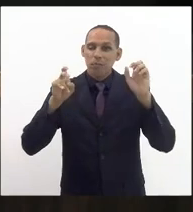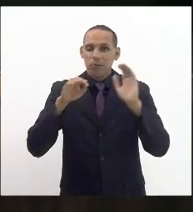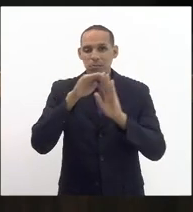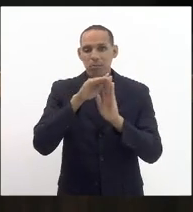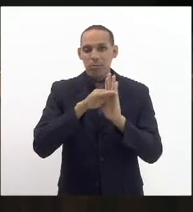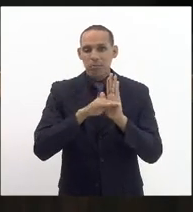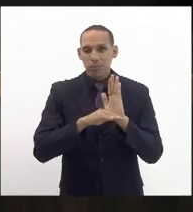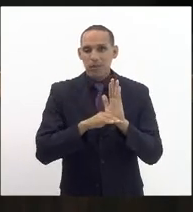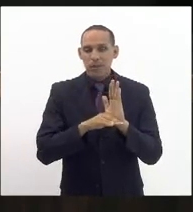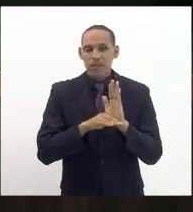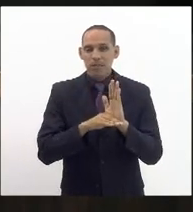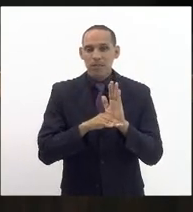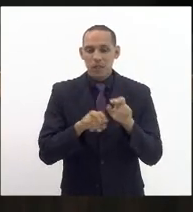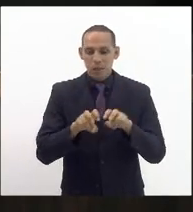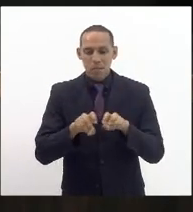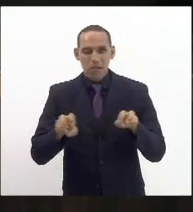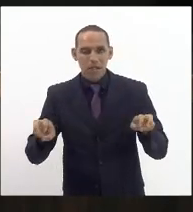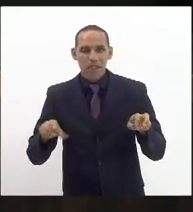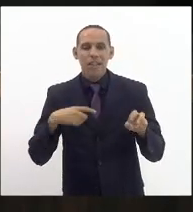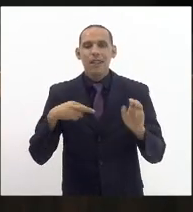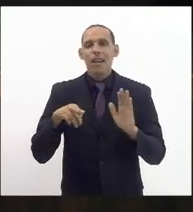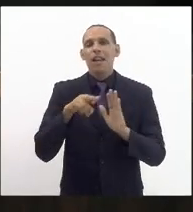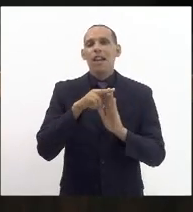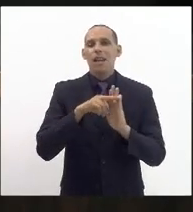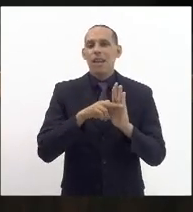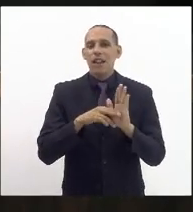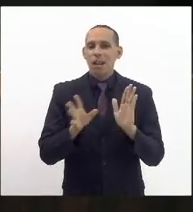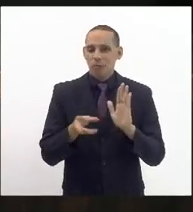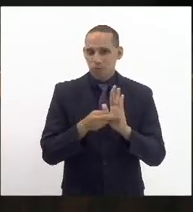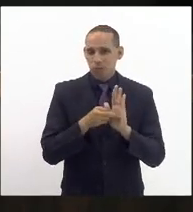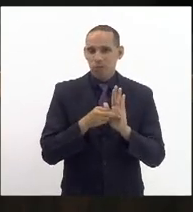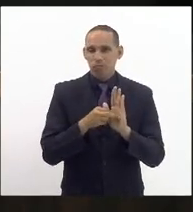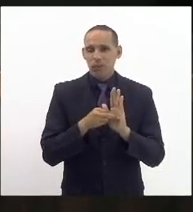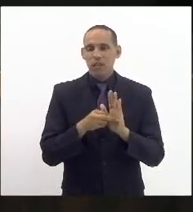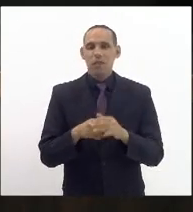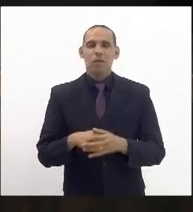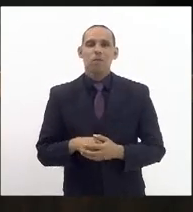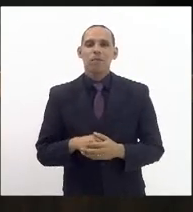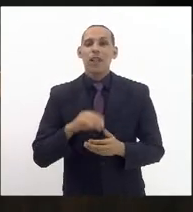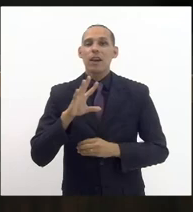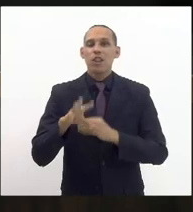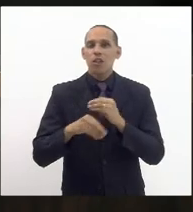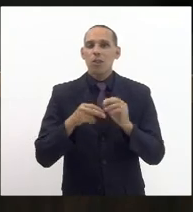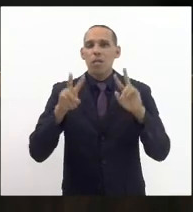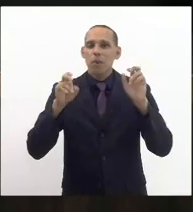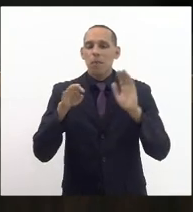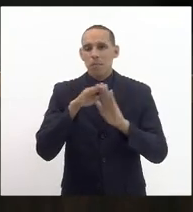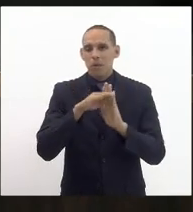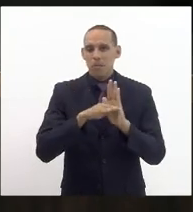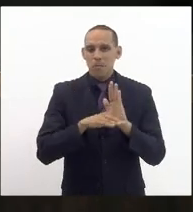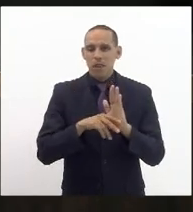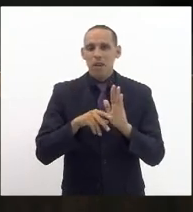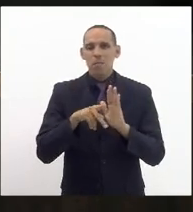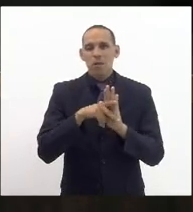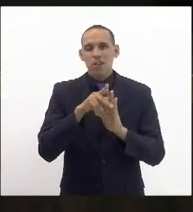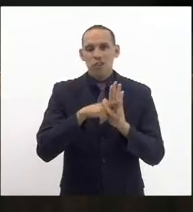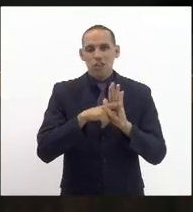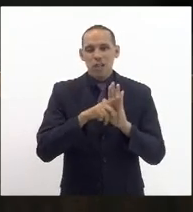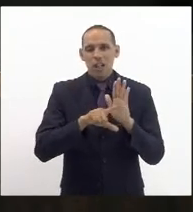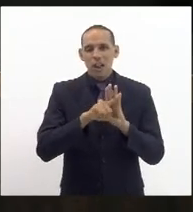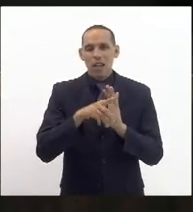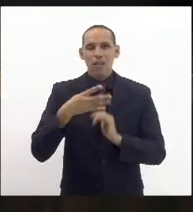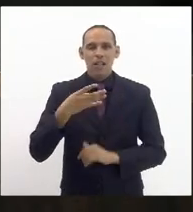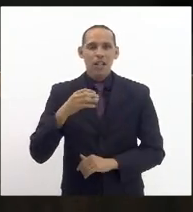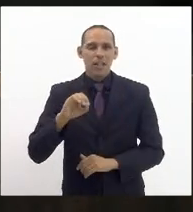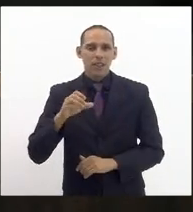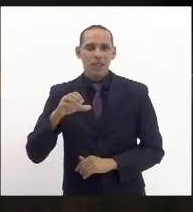há sobre a mesa requerimentos de inclusão. Requer inclusão na ordem do dia do projeto de lei 4097-21,